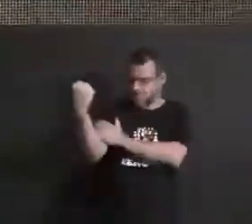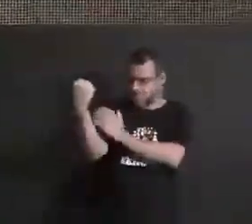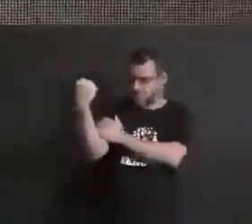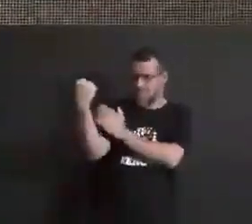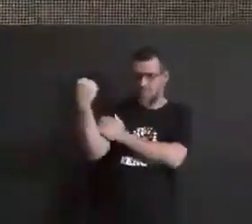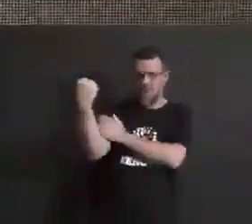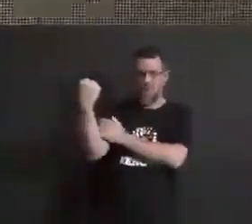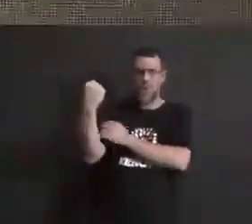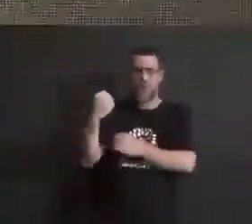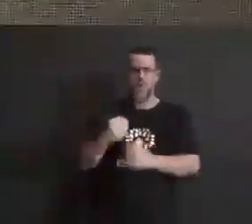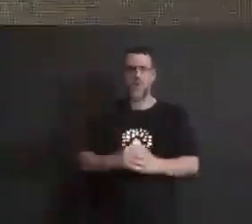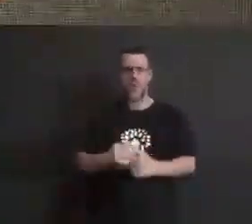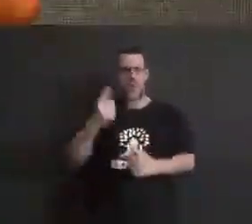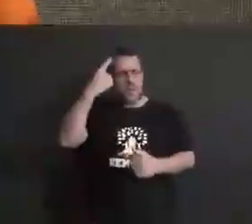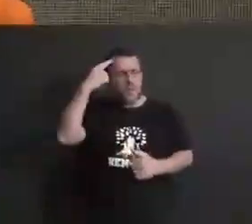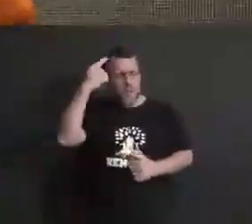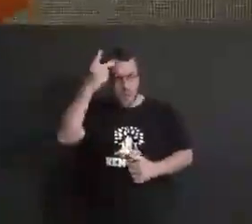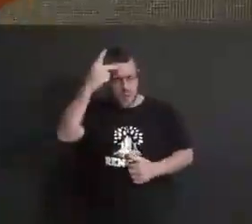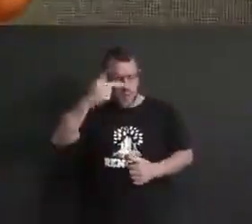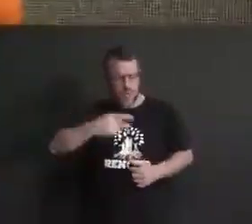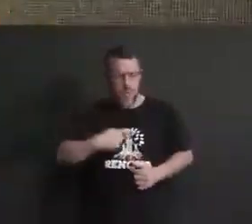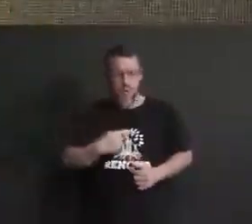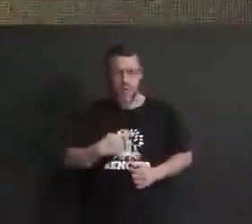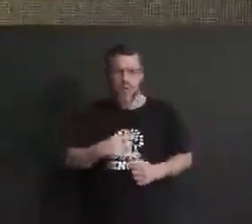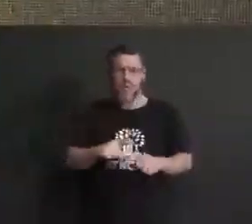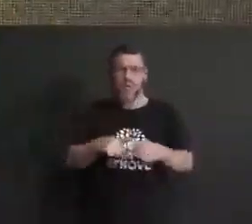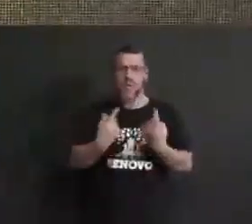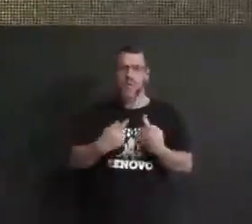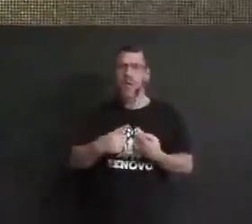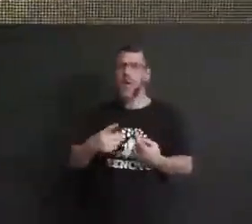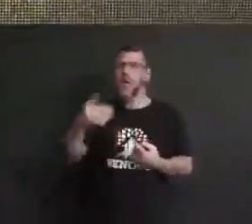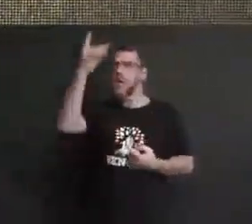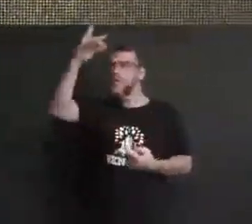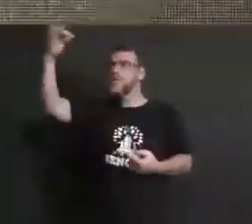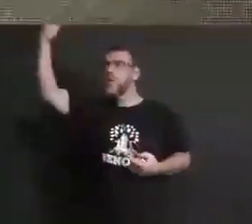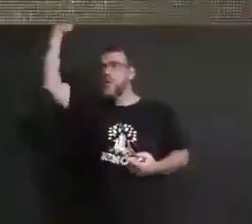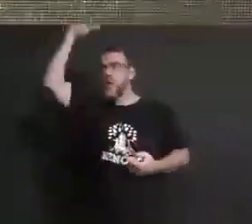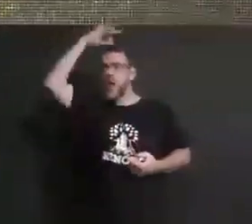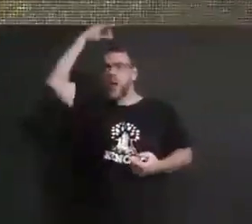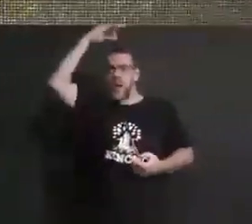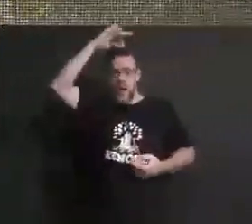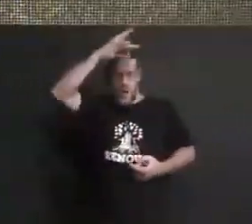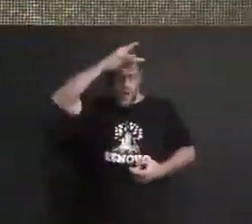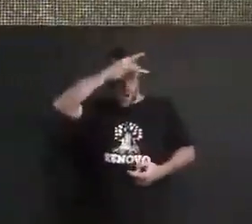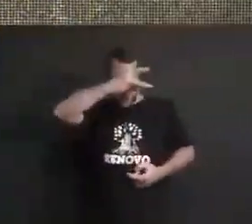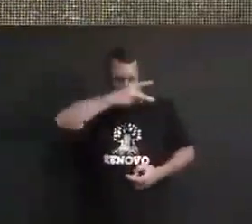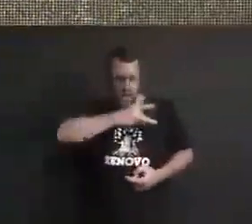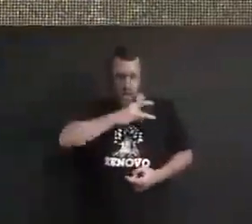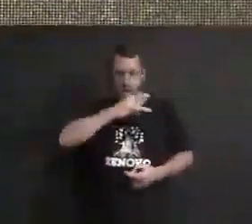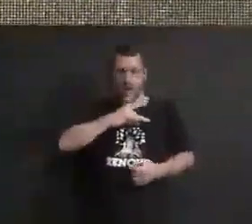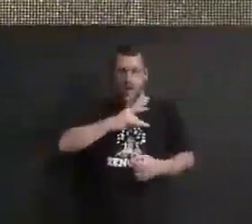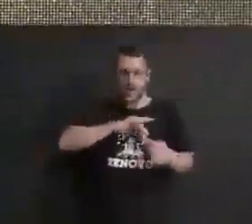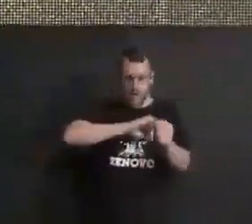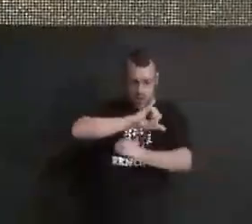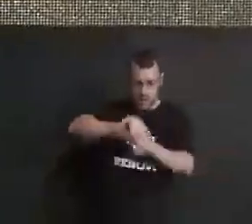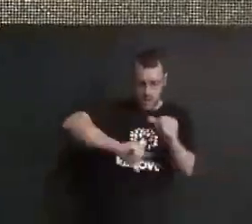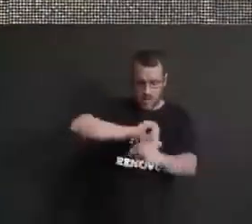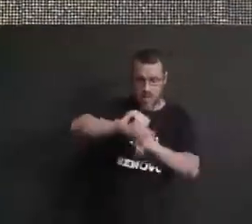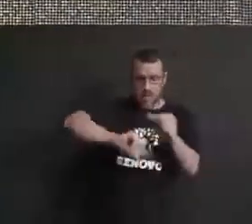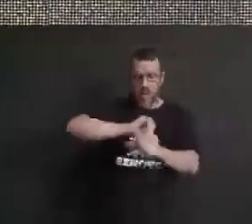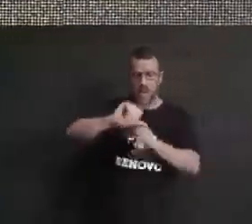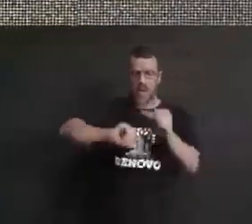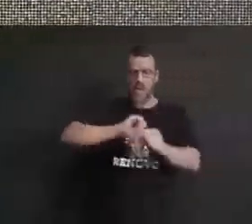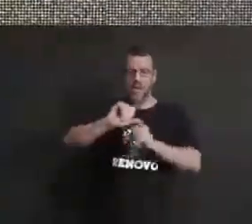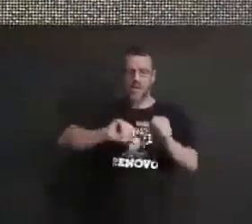o Espírito Santo de Deus vem na nossa vida e nos capacita, mesmo fazendo o que você